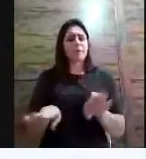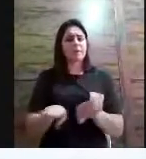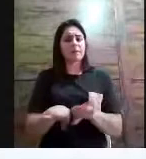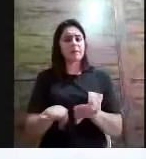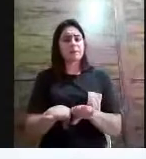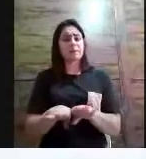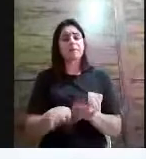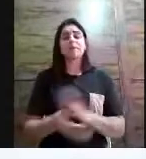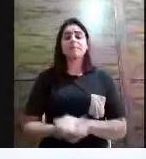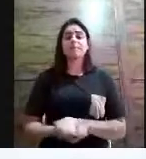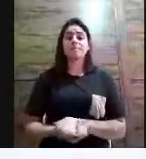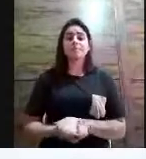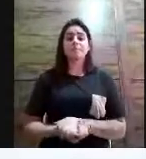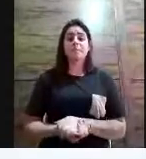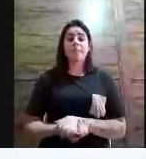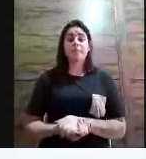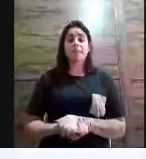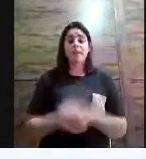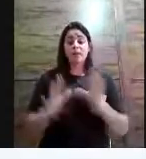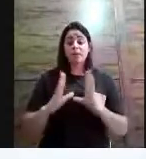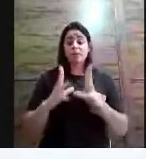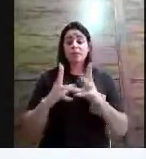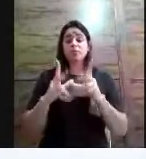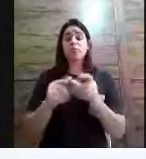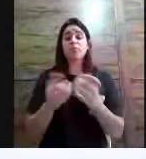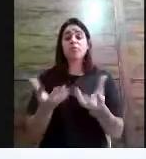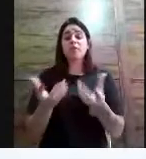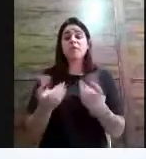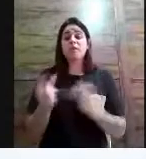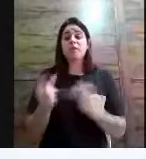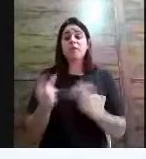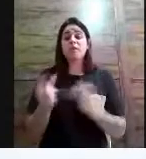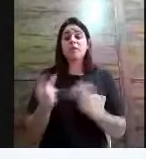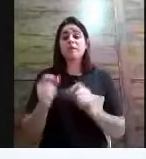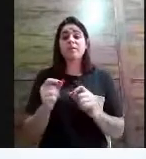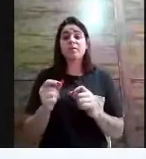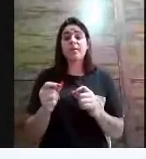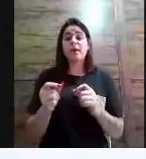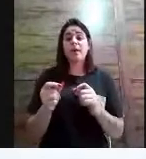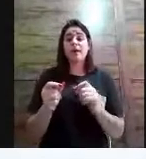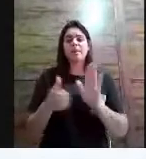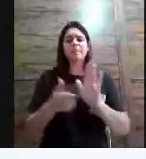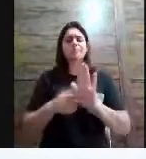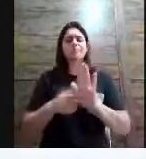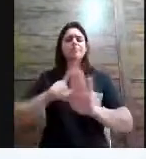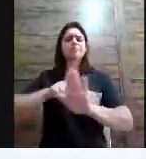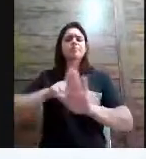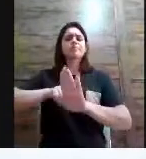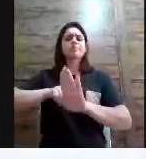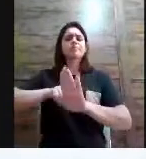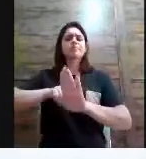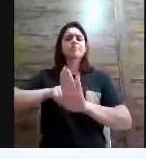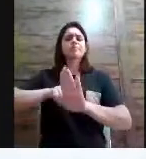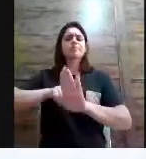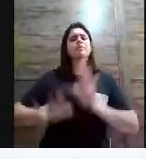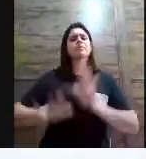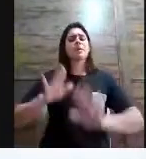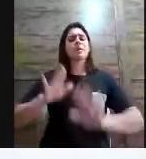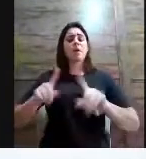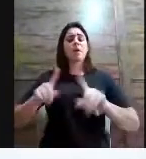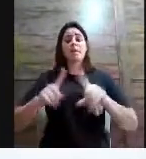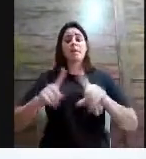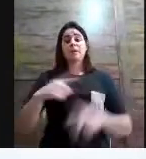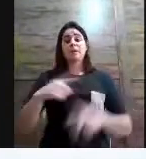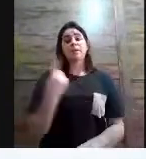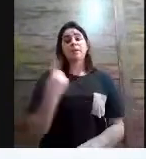As pessoas às vezes querem realmente negar, né? Porque o negacionismo deixa aparentemente você mais tranquilo, mas eu quero aqui que a gente fique com informação,